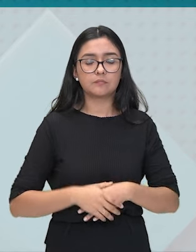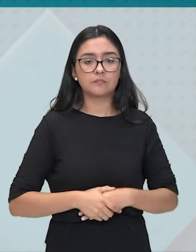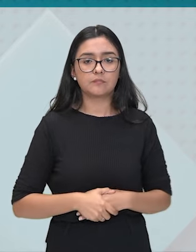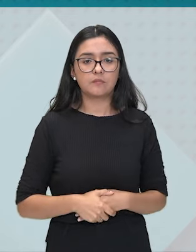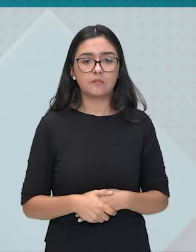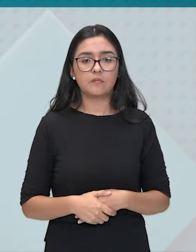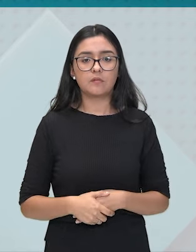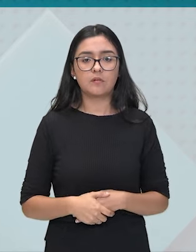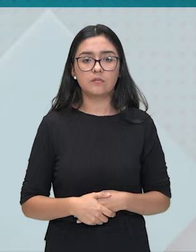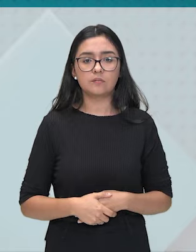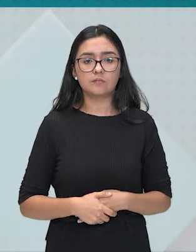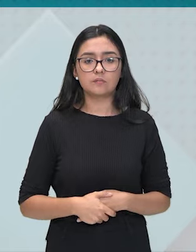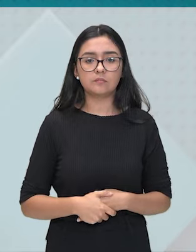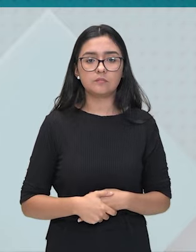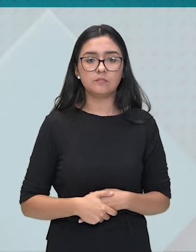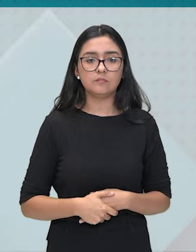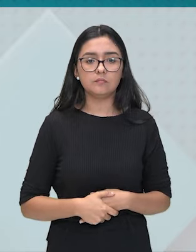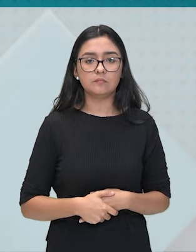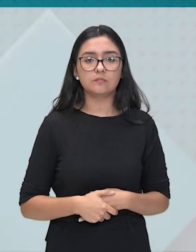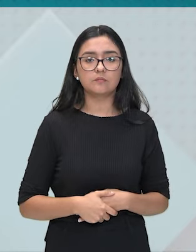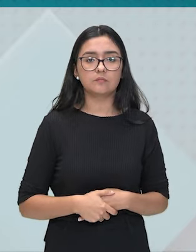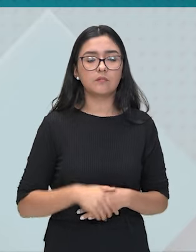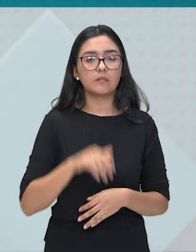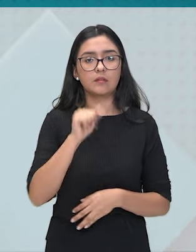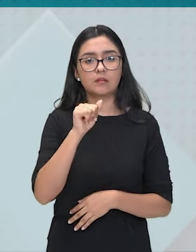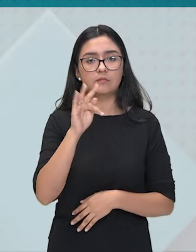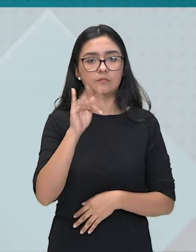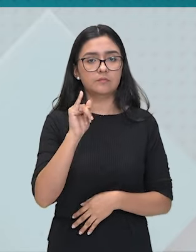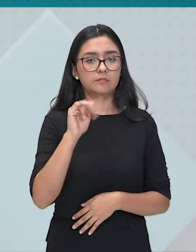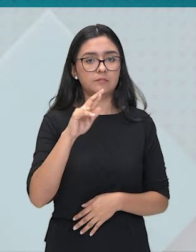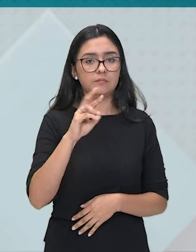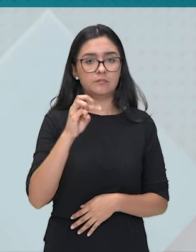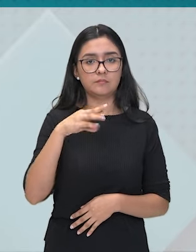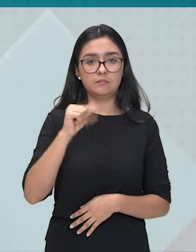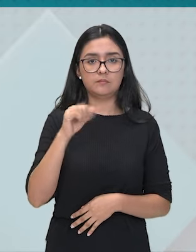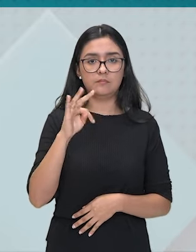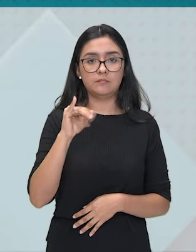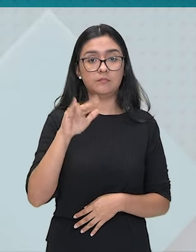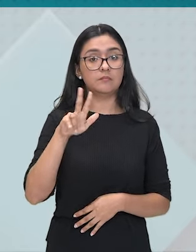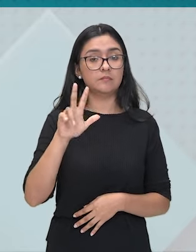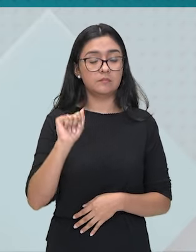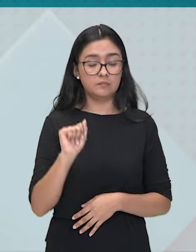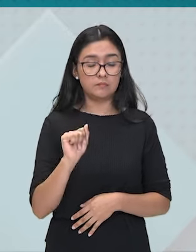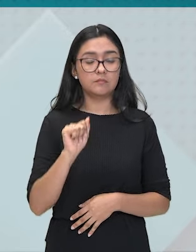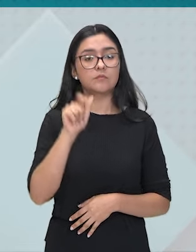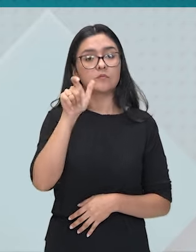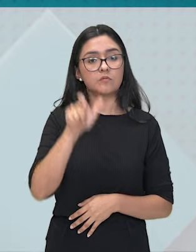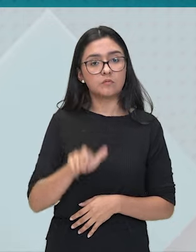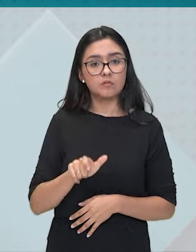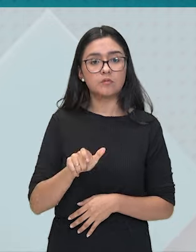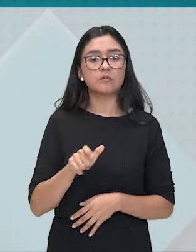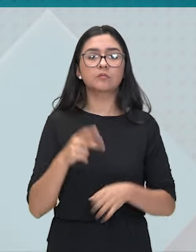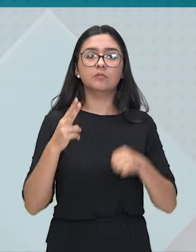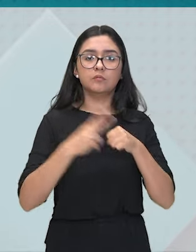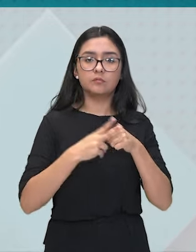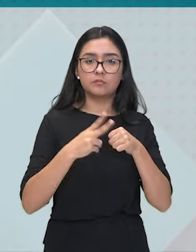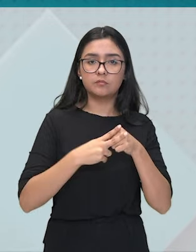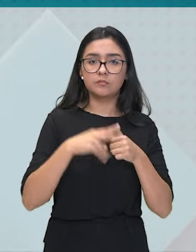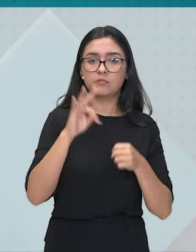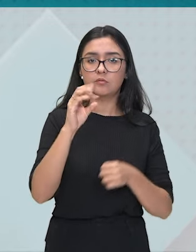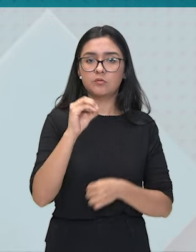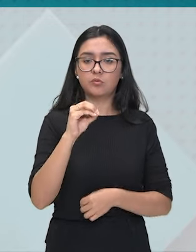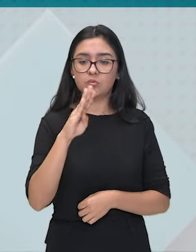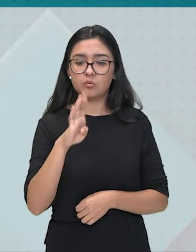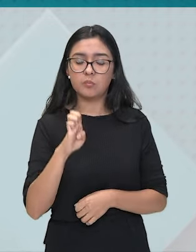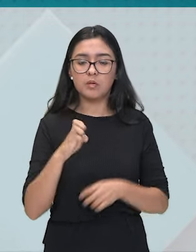Affirmative na forma afirmativa do past contos então sujeito verbo concordando